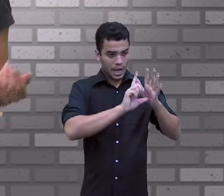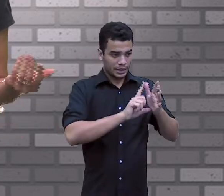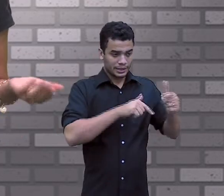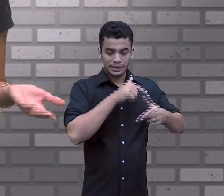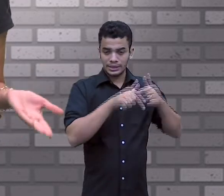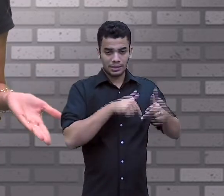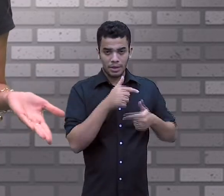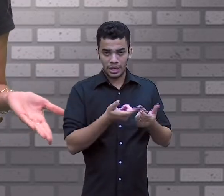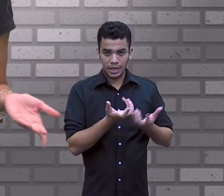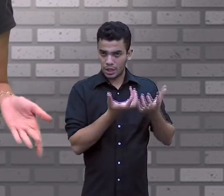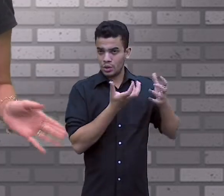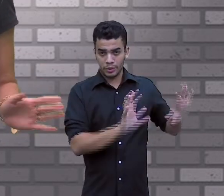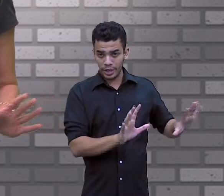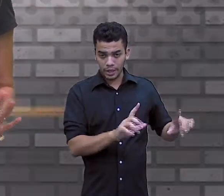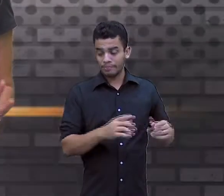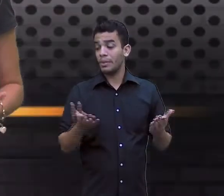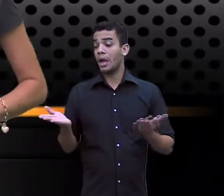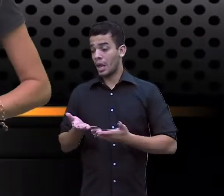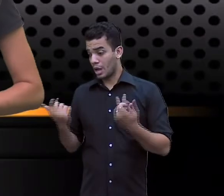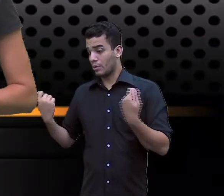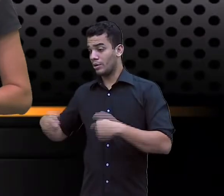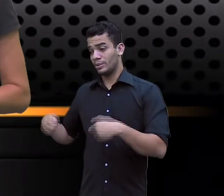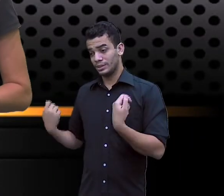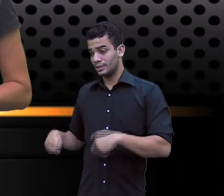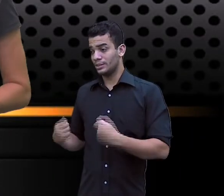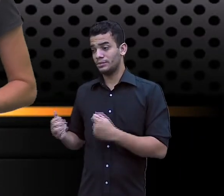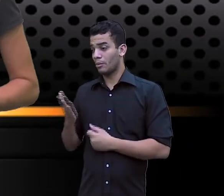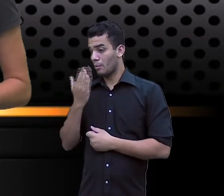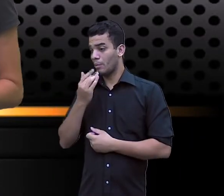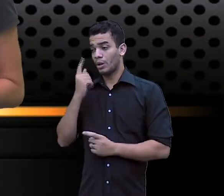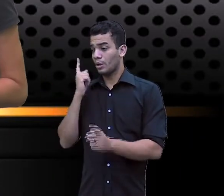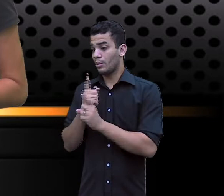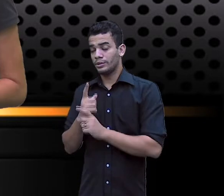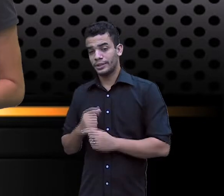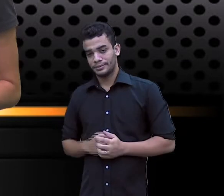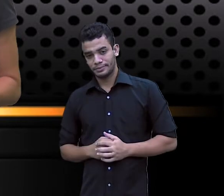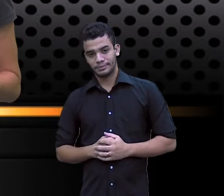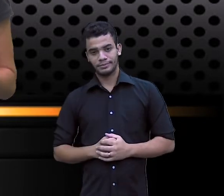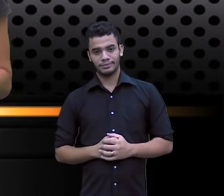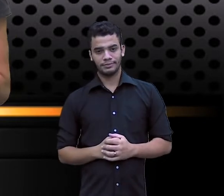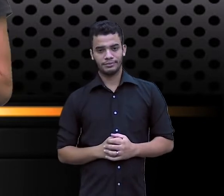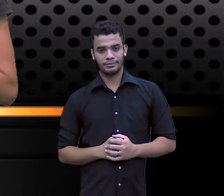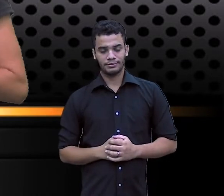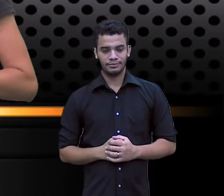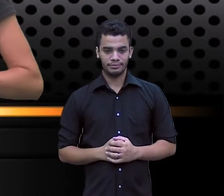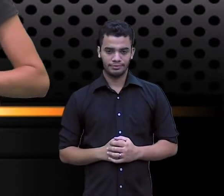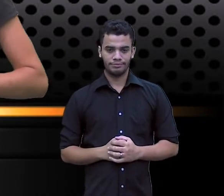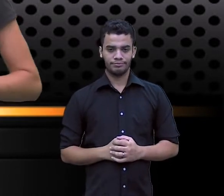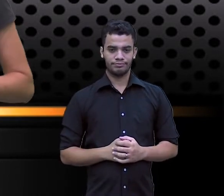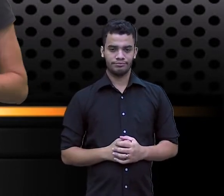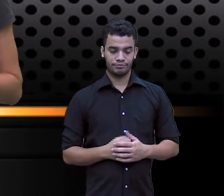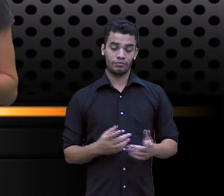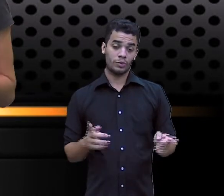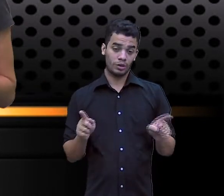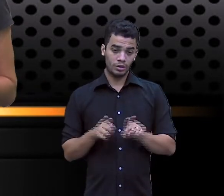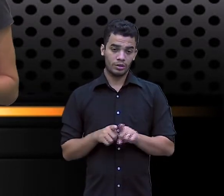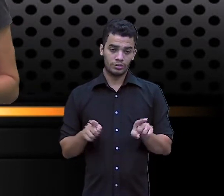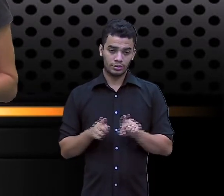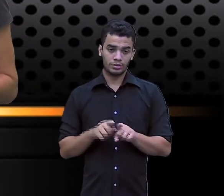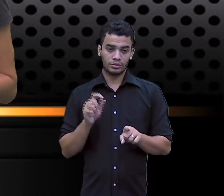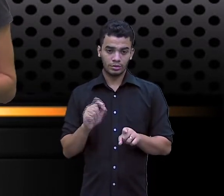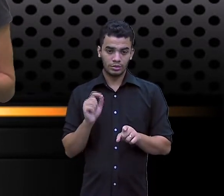verdade? Não trabalhou, tem que dar um jeito de arrumar comida. No final da fábula, há